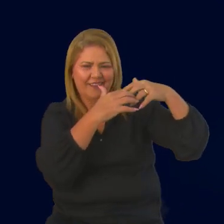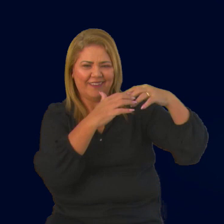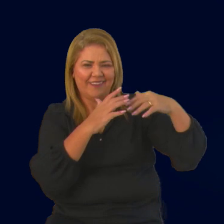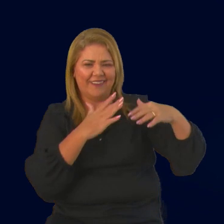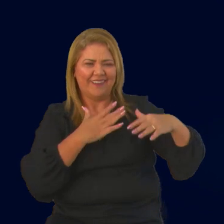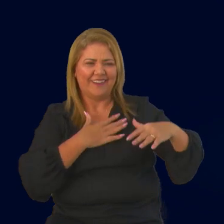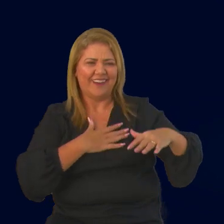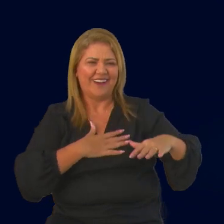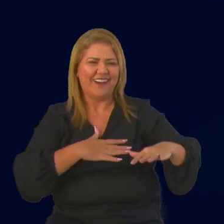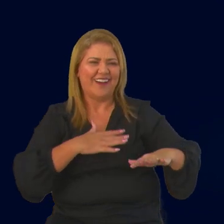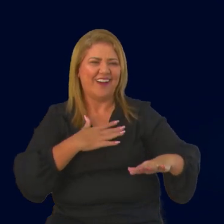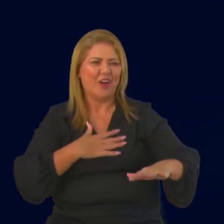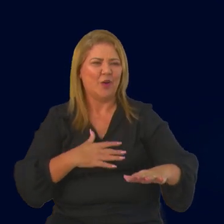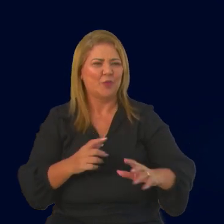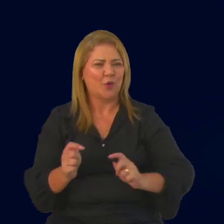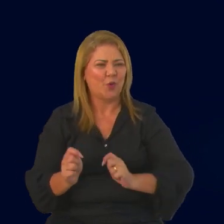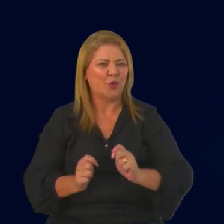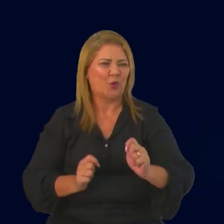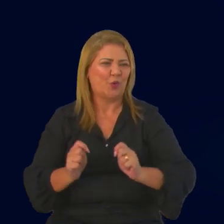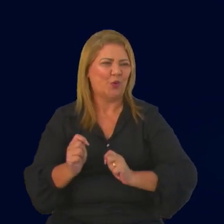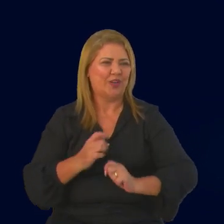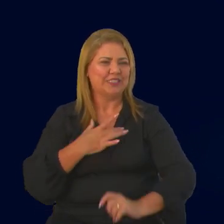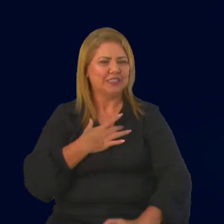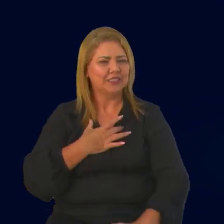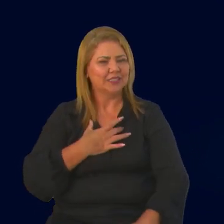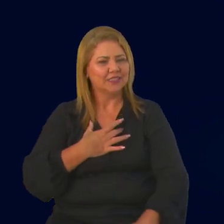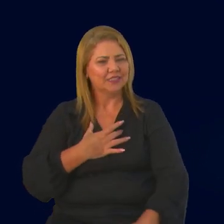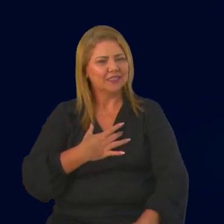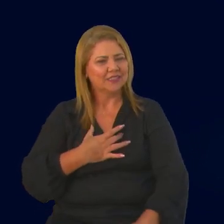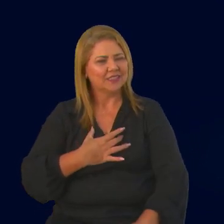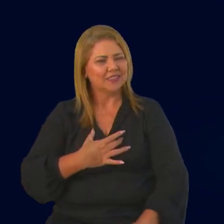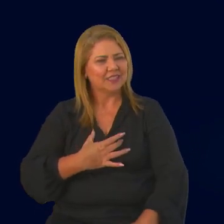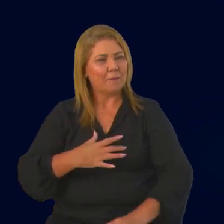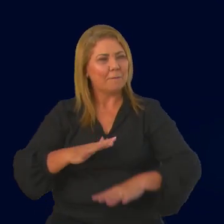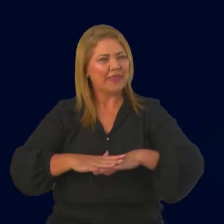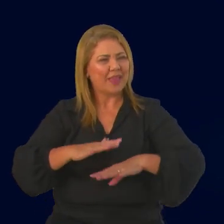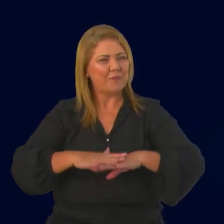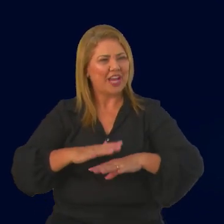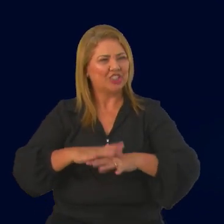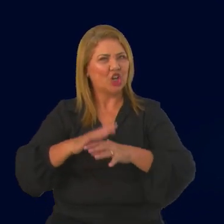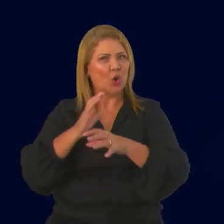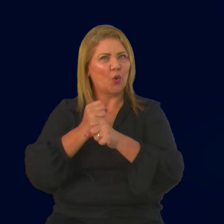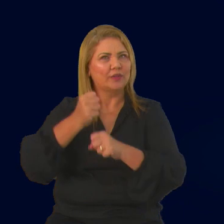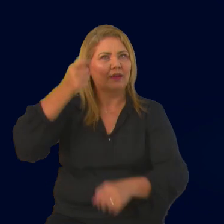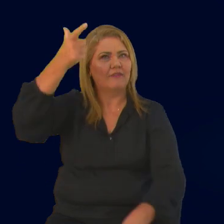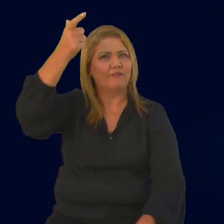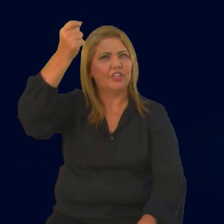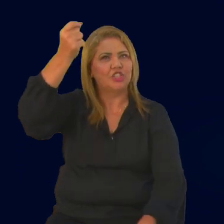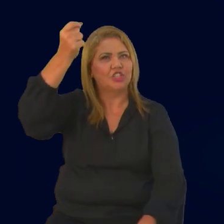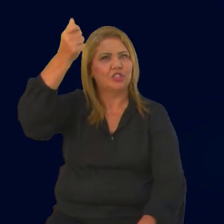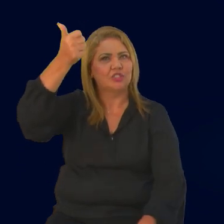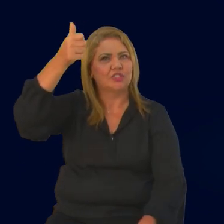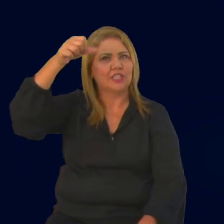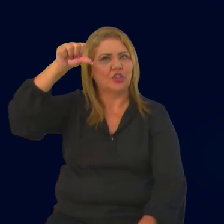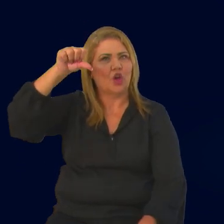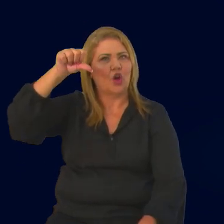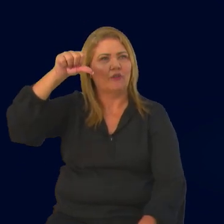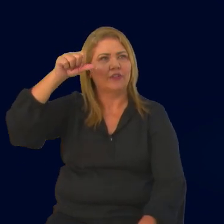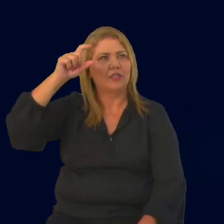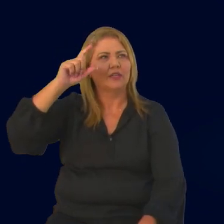Quer segurar a raiva? Começa a fazer contas matemáticas. Lembre-se de datas, de